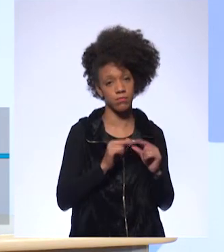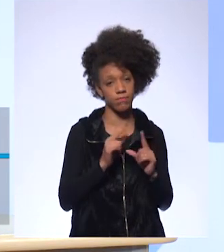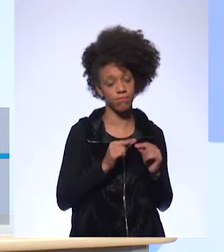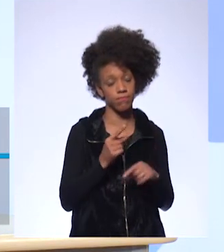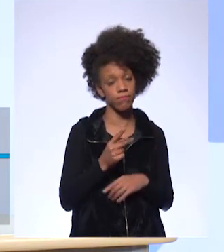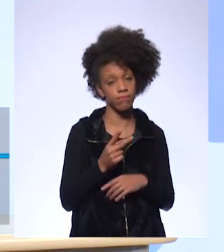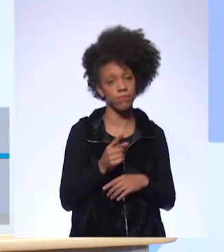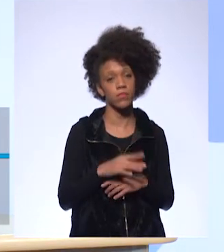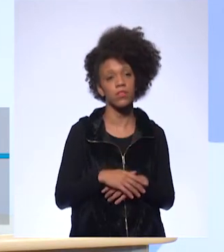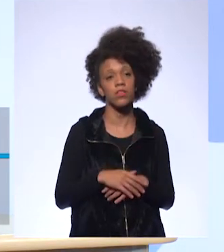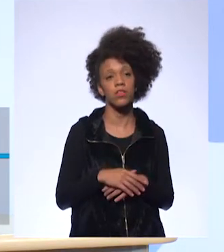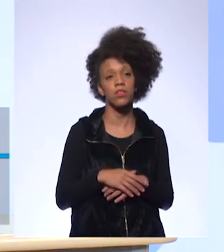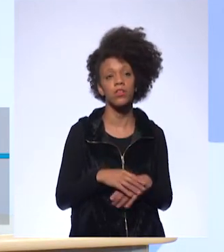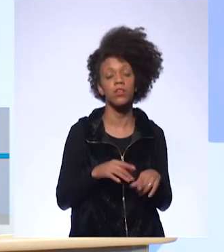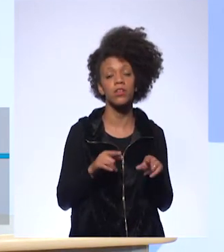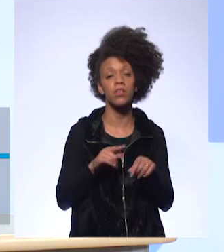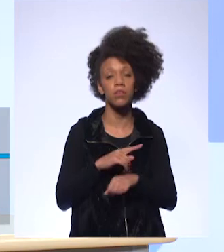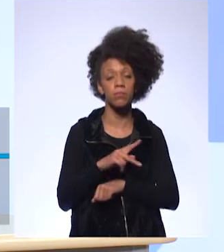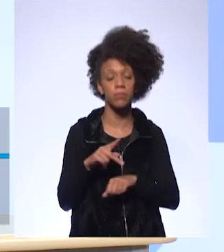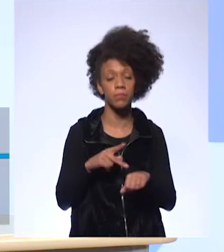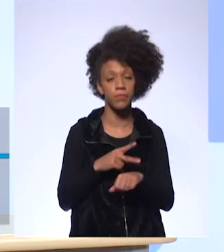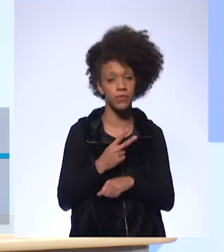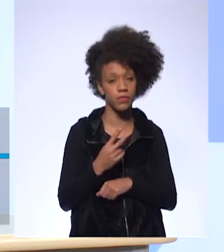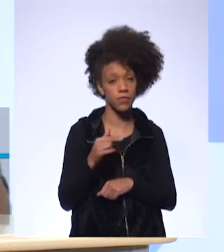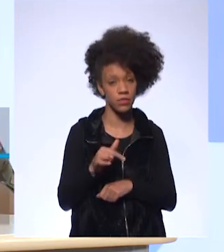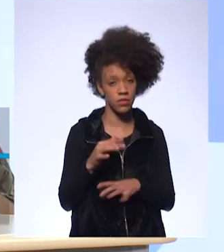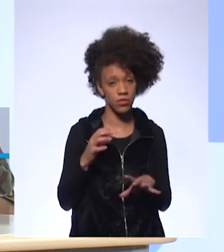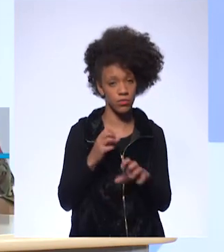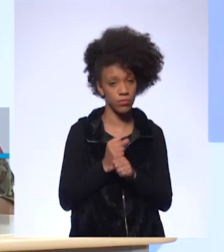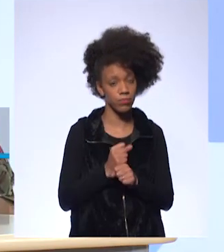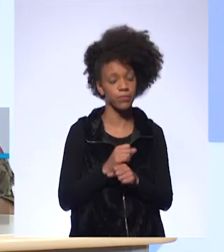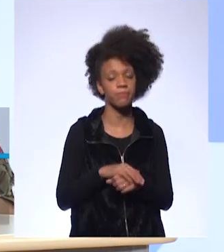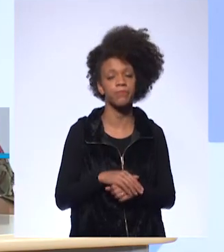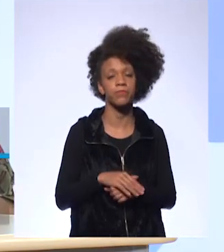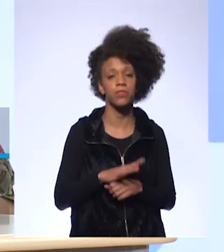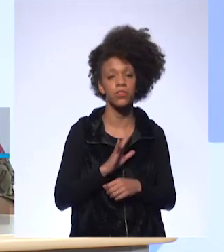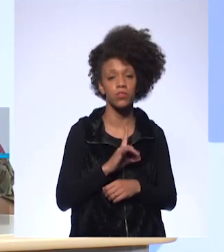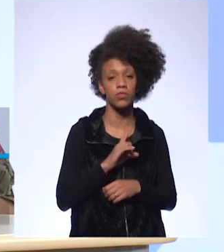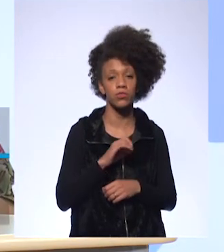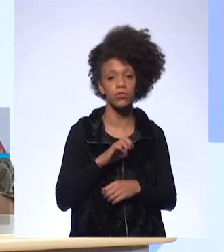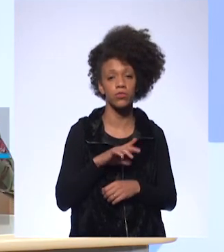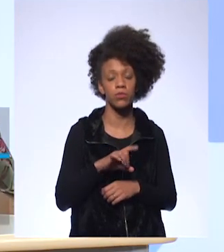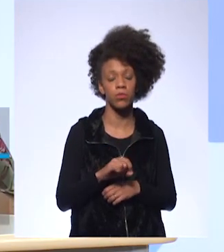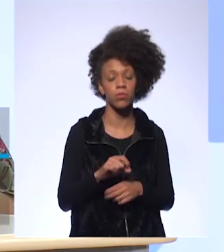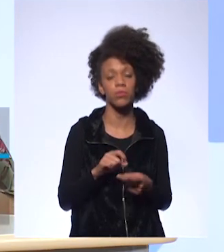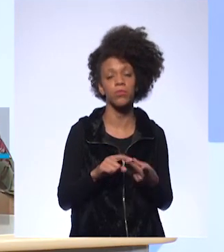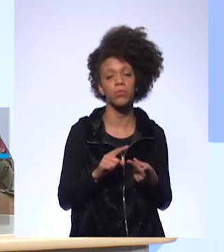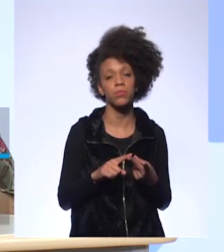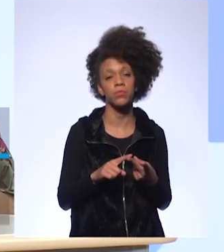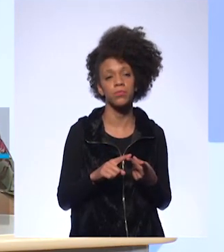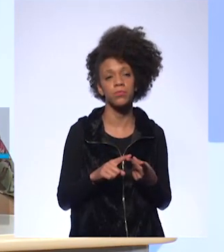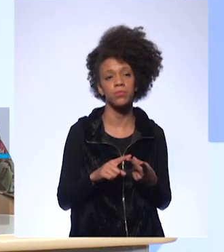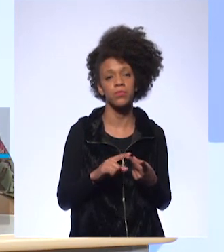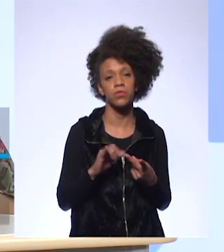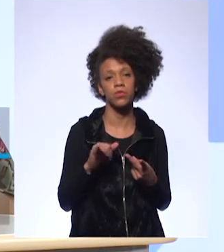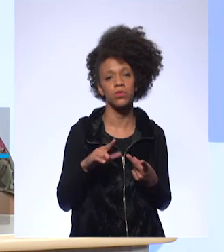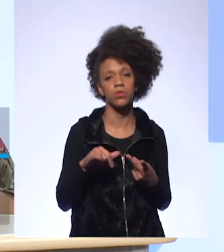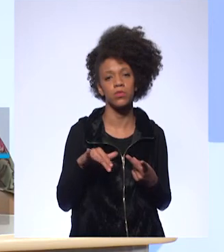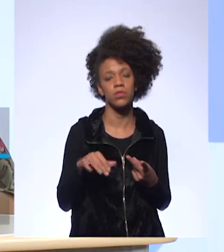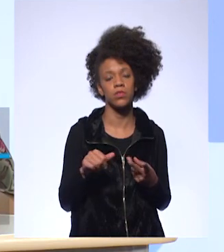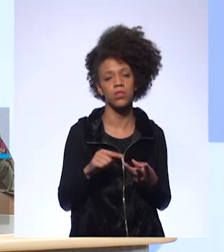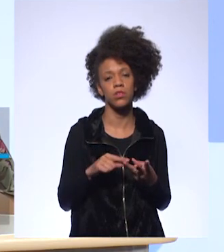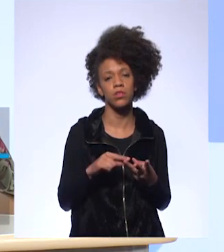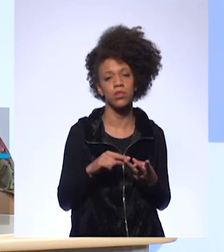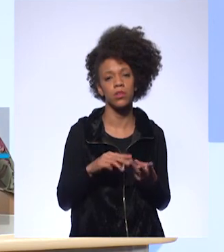ela é formada por 27 países. Já o Diogo, a Júlia,